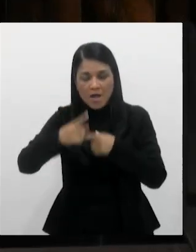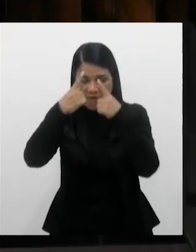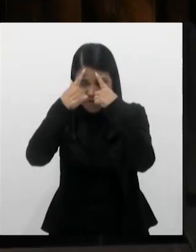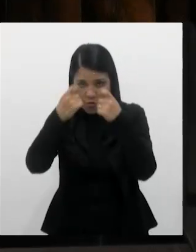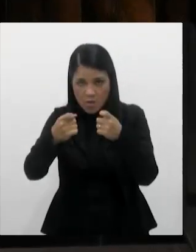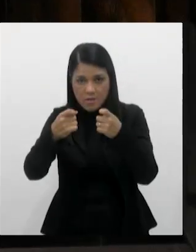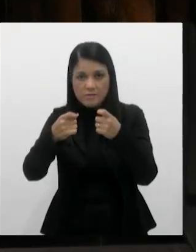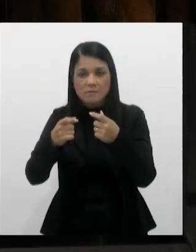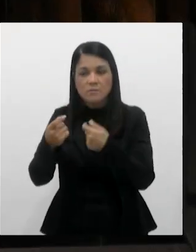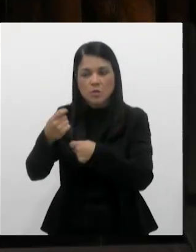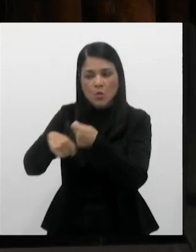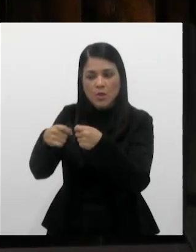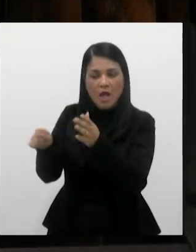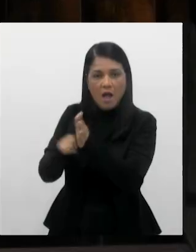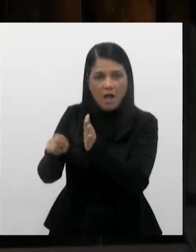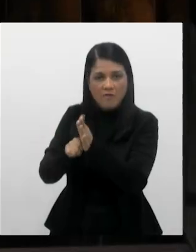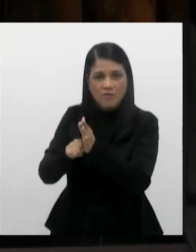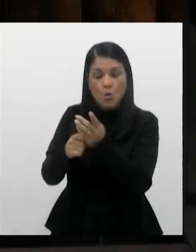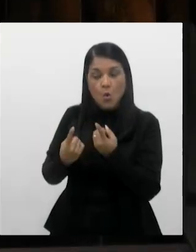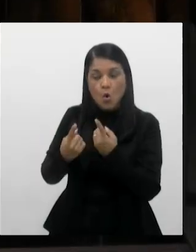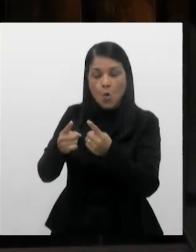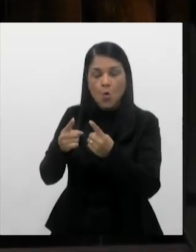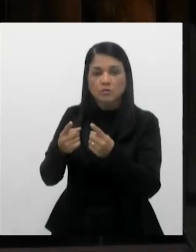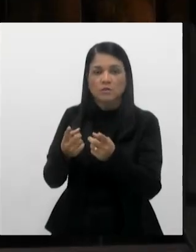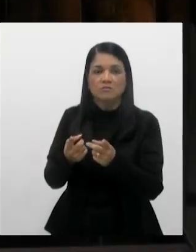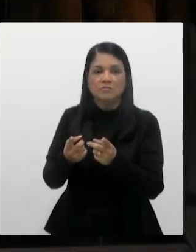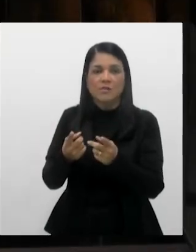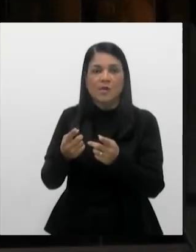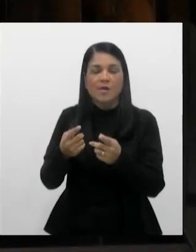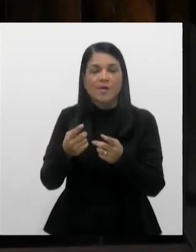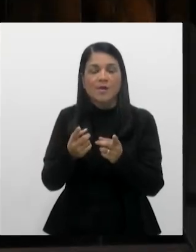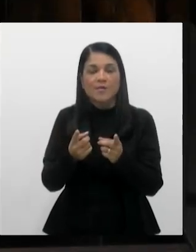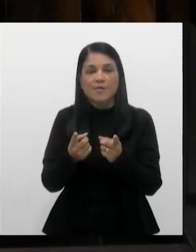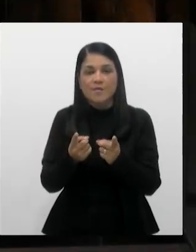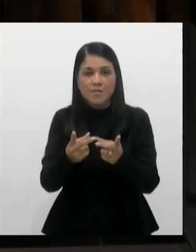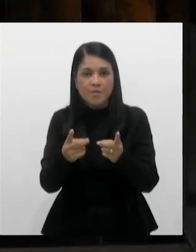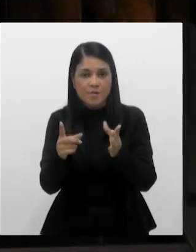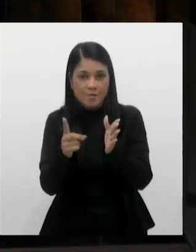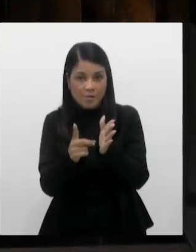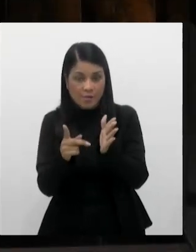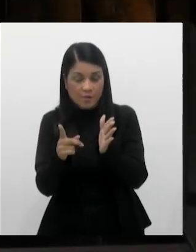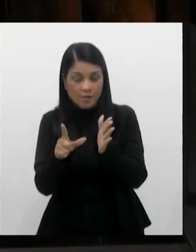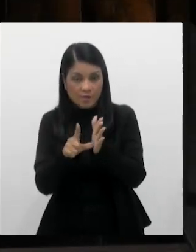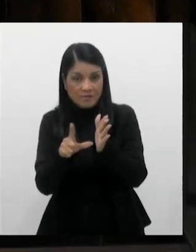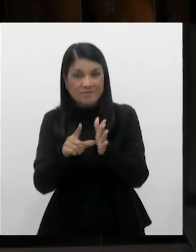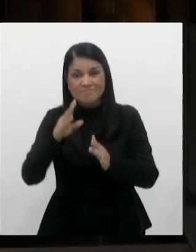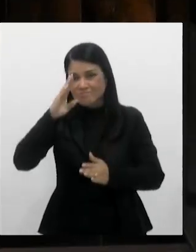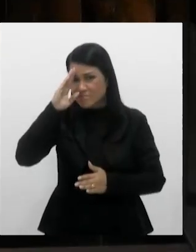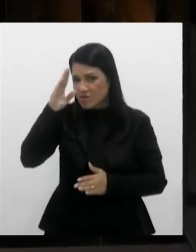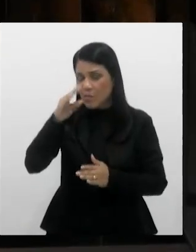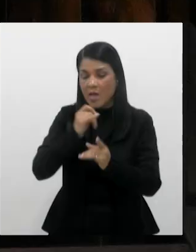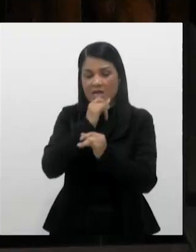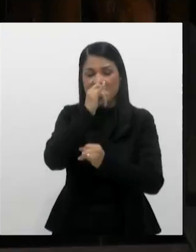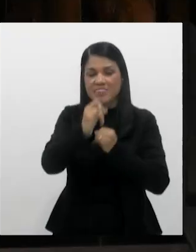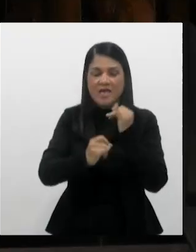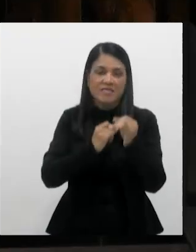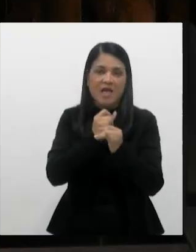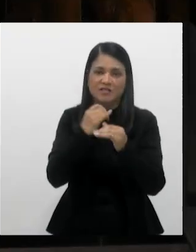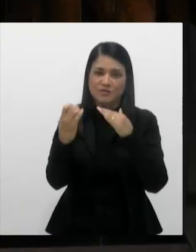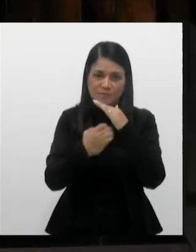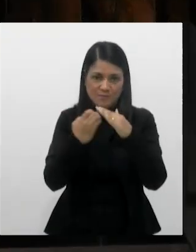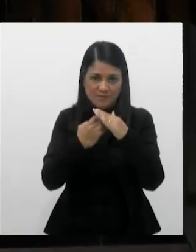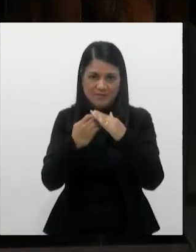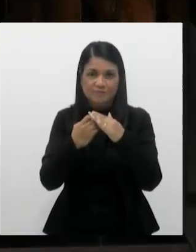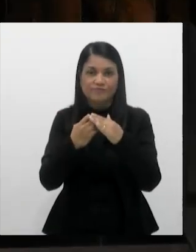do tráfico contra o comércio, principalmente contra os provedores de internet. Isso vem acontecendo com